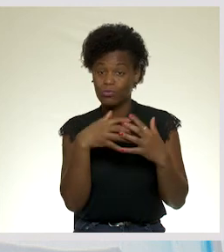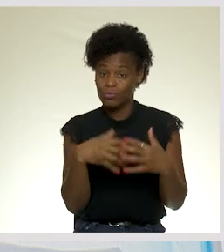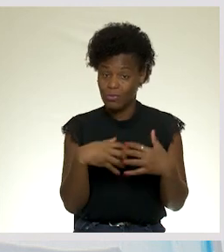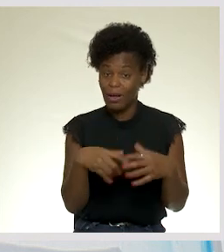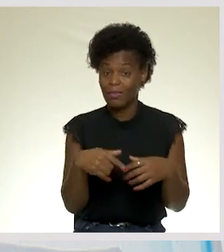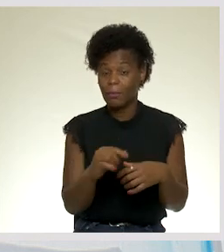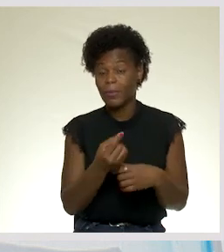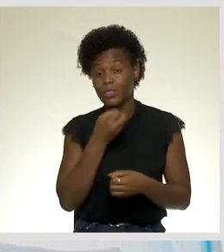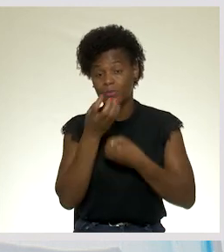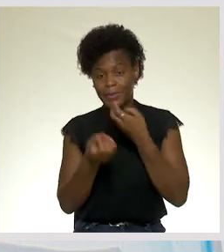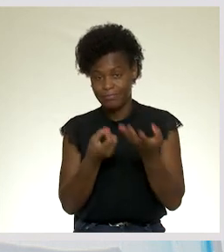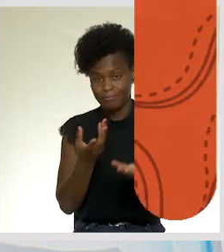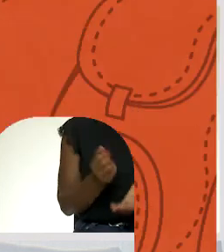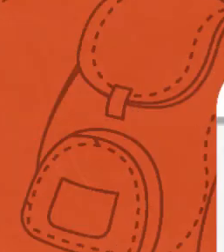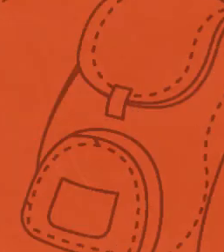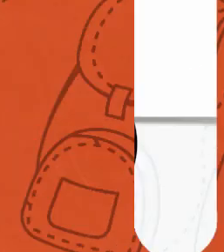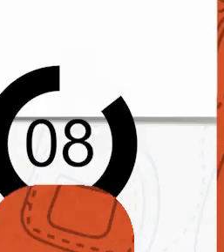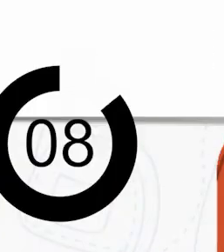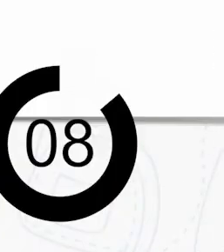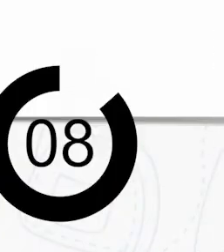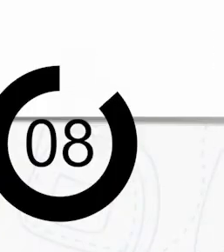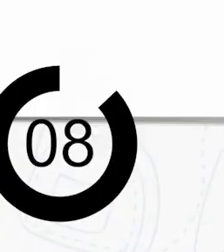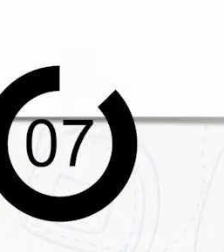de dúvida para esclarecimento.